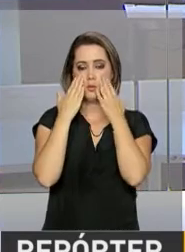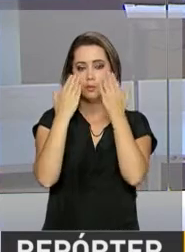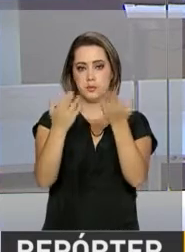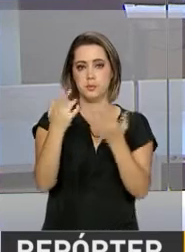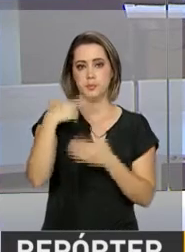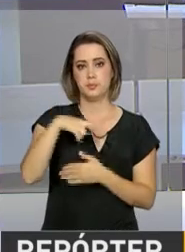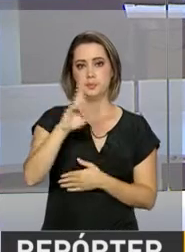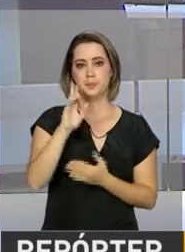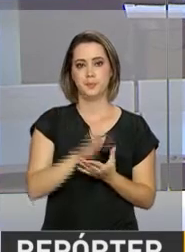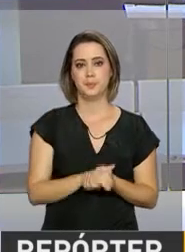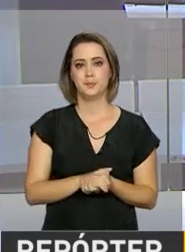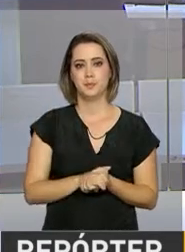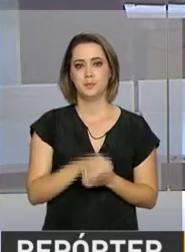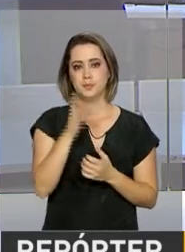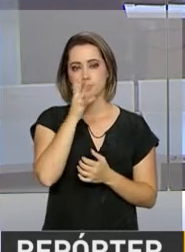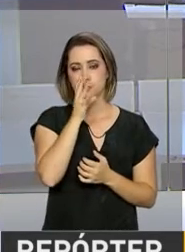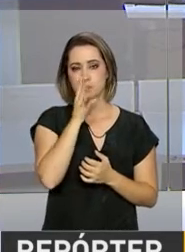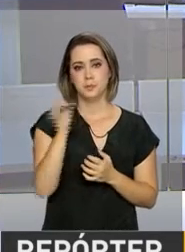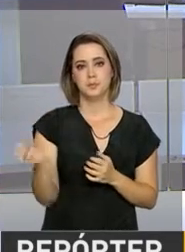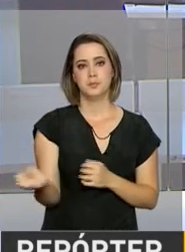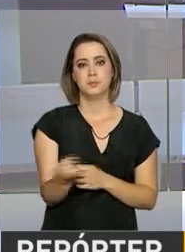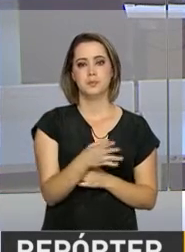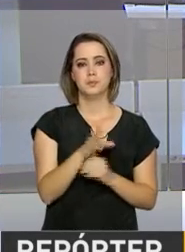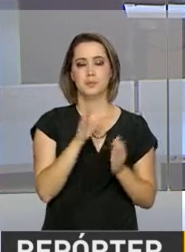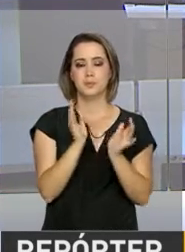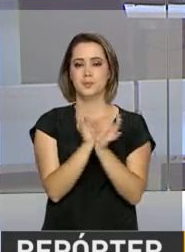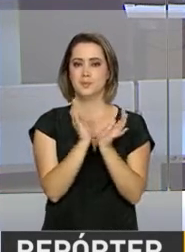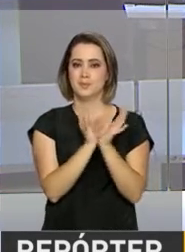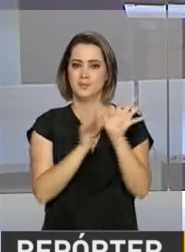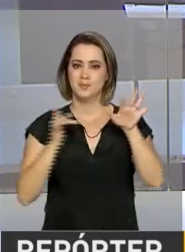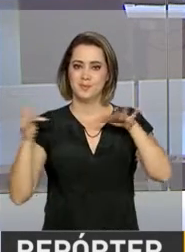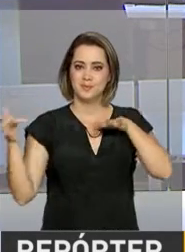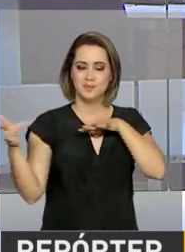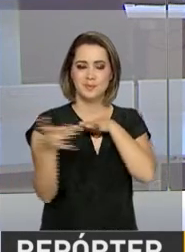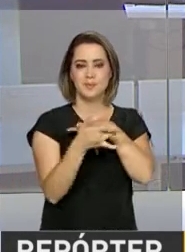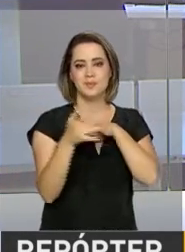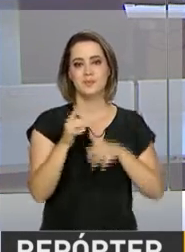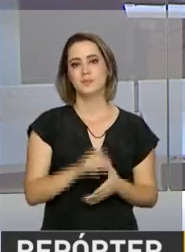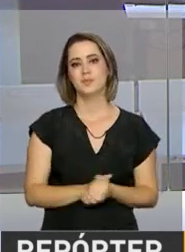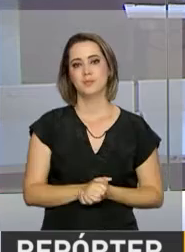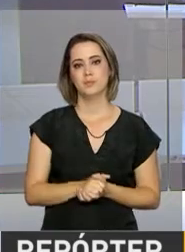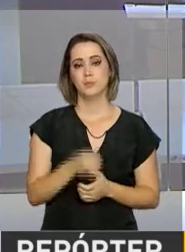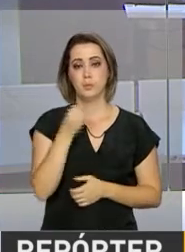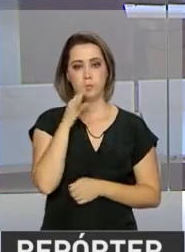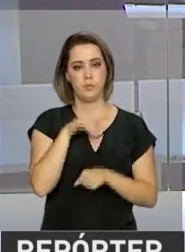do Repórter NBR. Acompanhe as novidades também pelas nossas redes sociais.